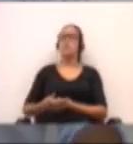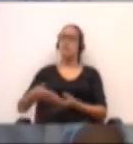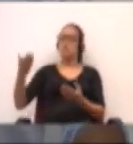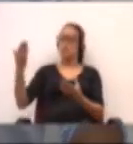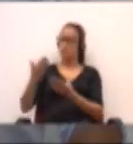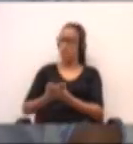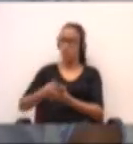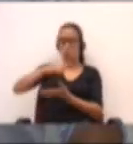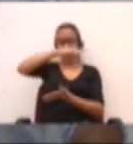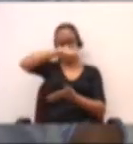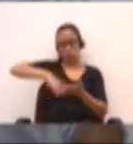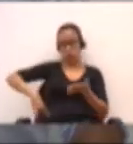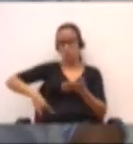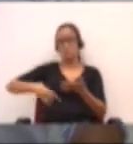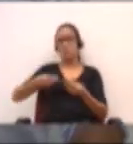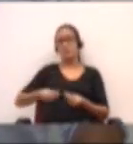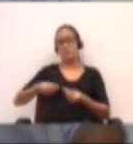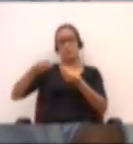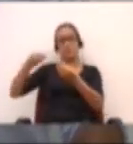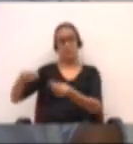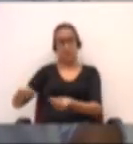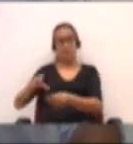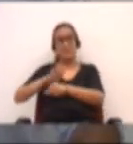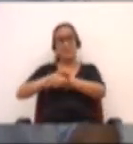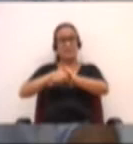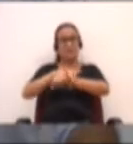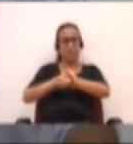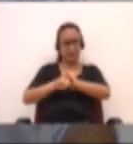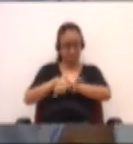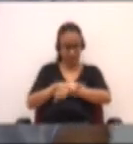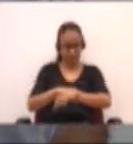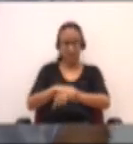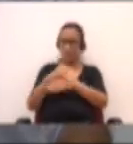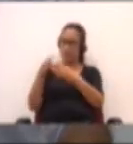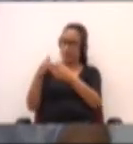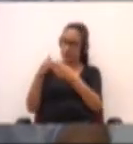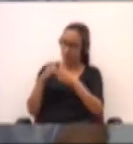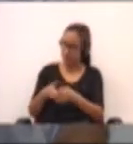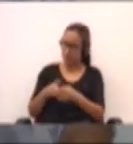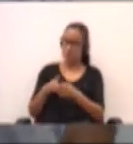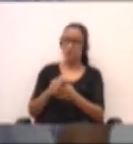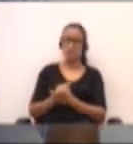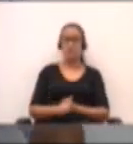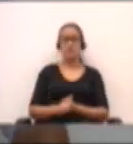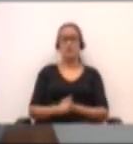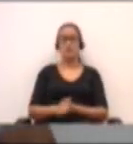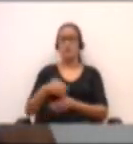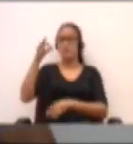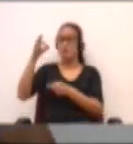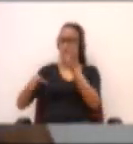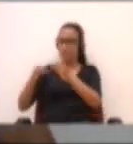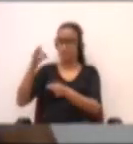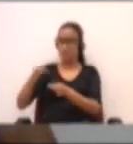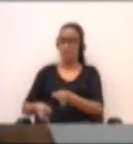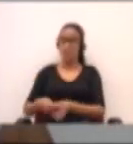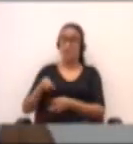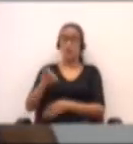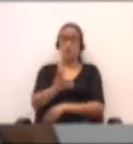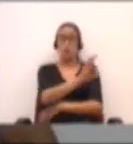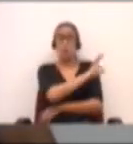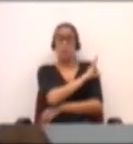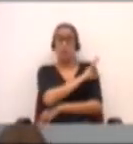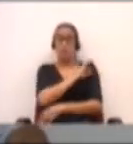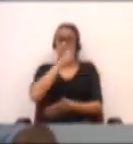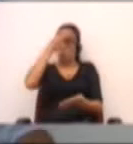de segurança, expedir uma decisão em caráter liminar para obrigar o prefeito a